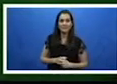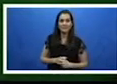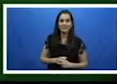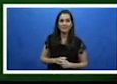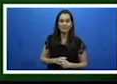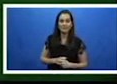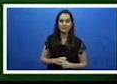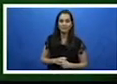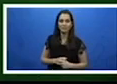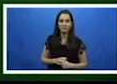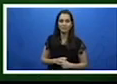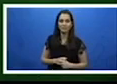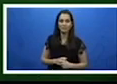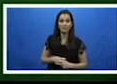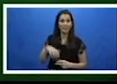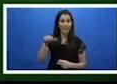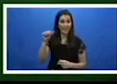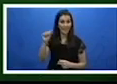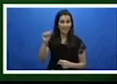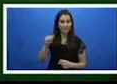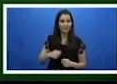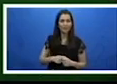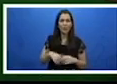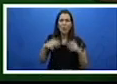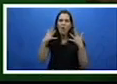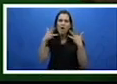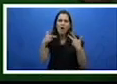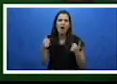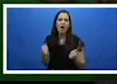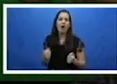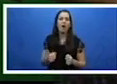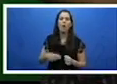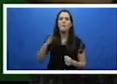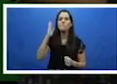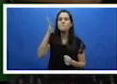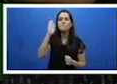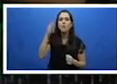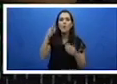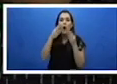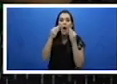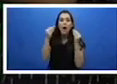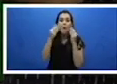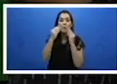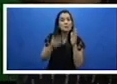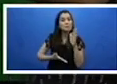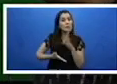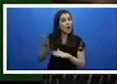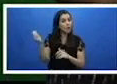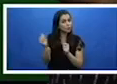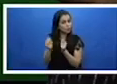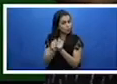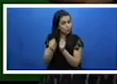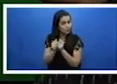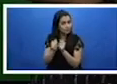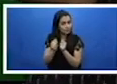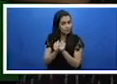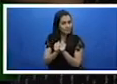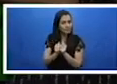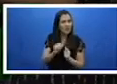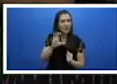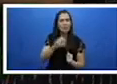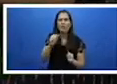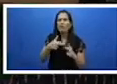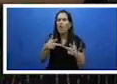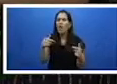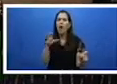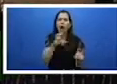Então, vamos lá. A. O leão, o burro e a raposa saíram juntos para caçar. Pegaram muitas